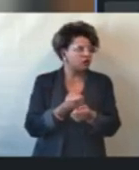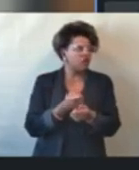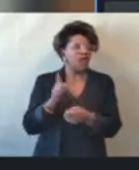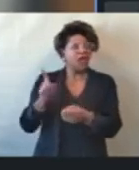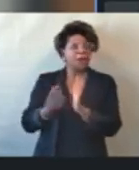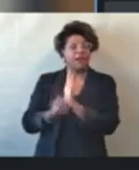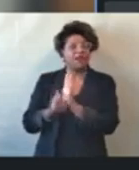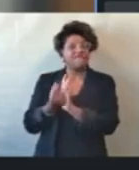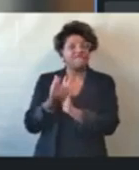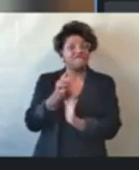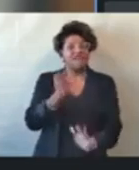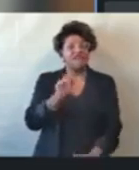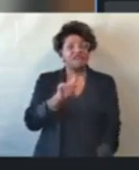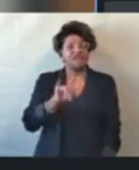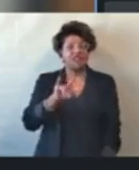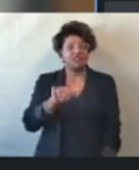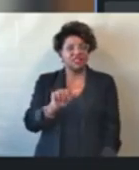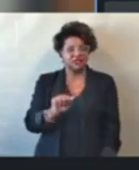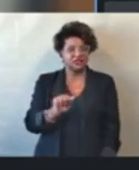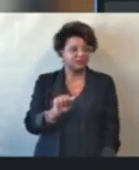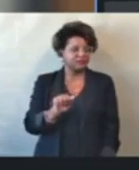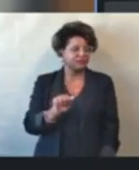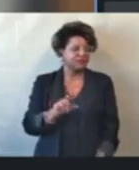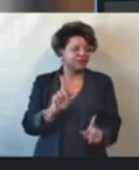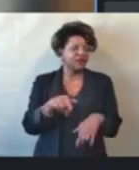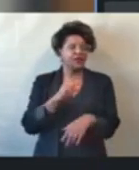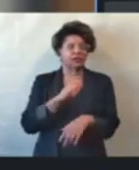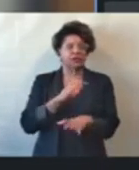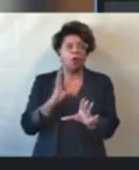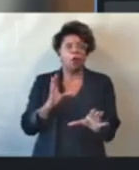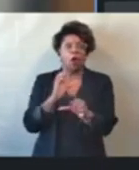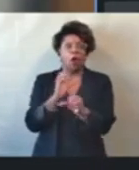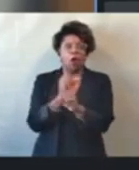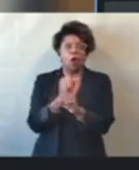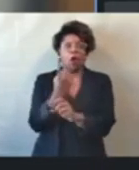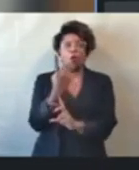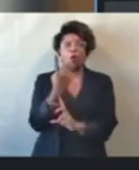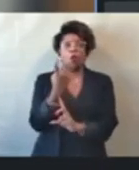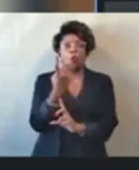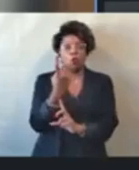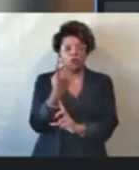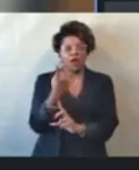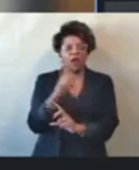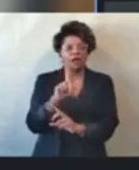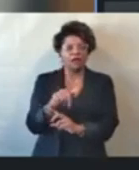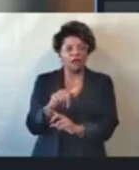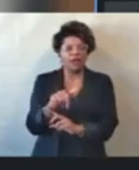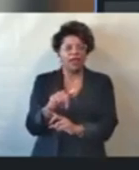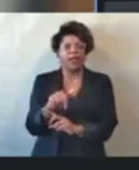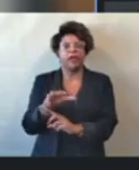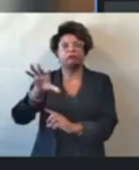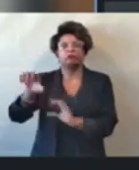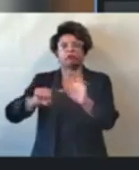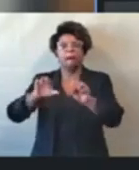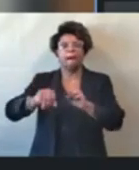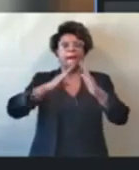no acompanhamento da política urbana e alimenta uma cota única de alienação de imóveis do município, que